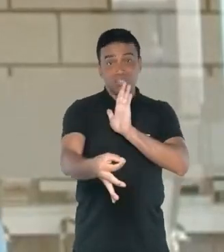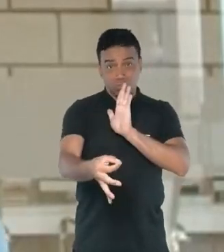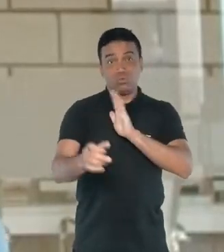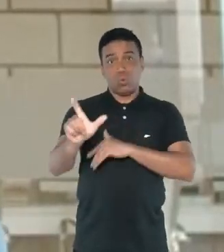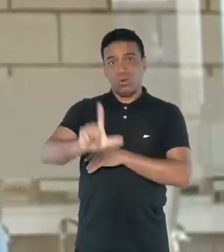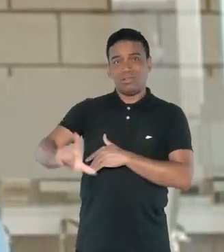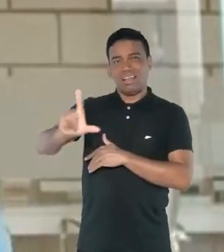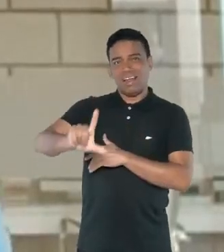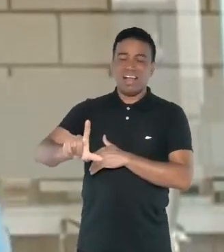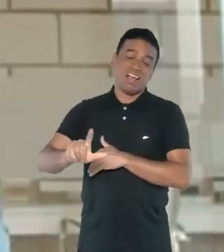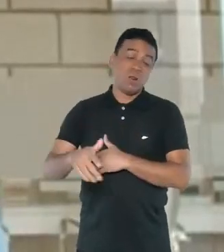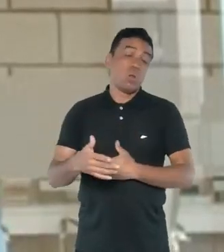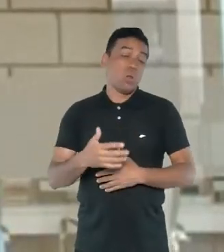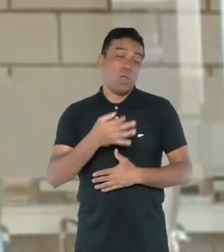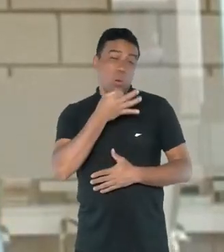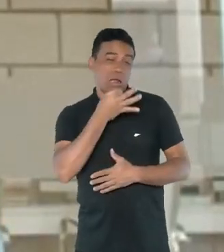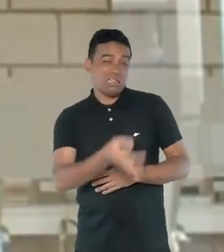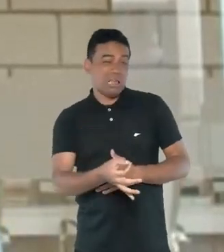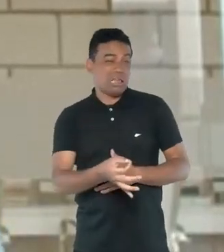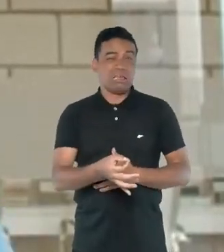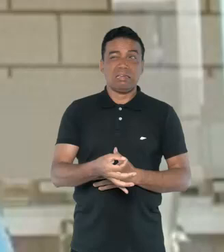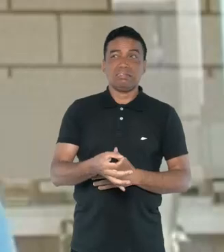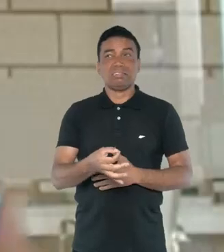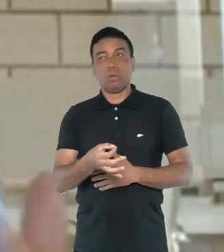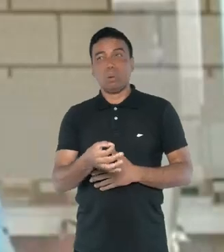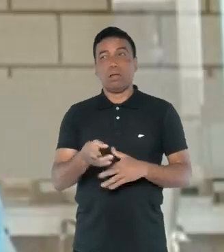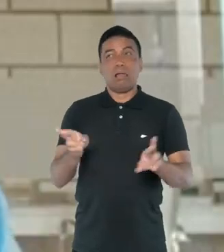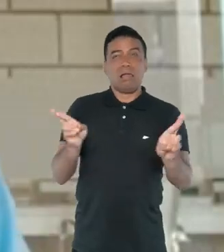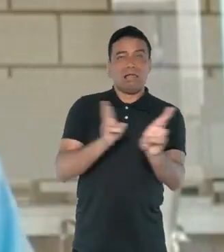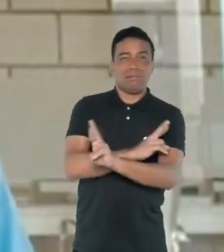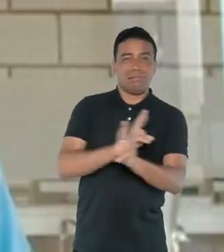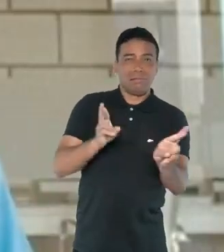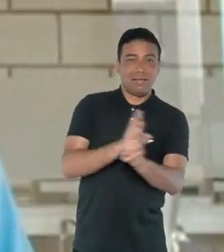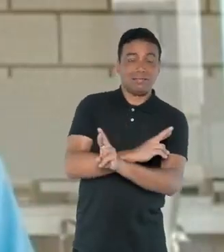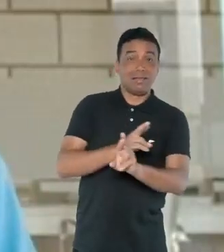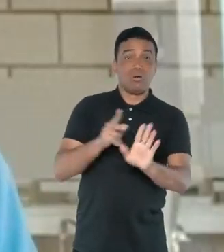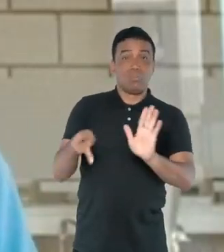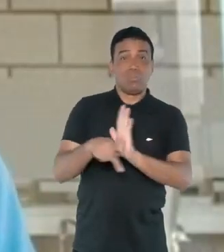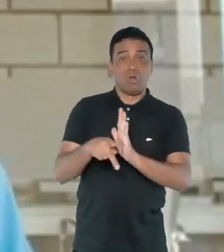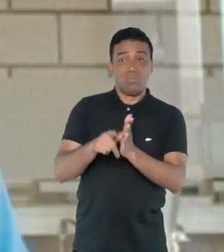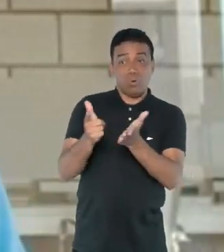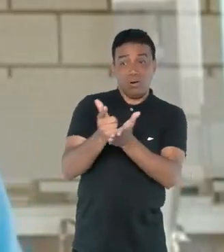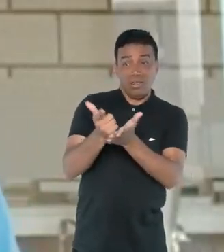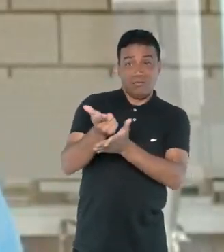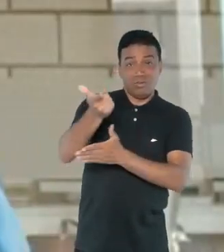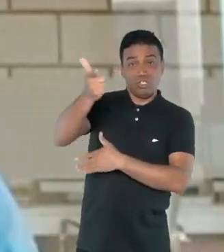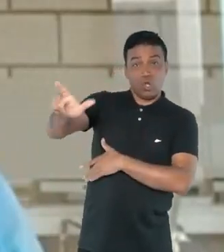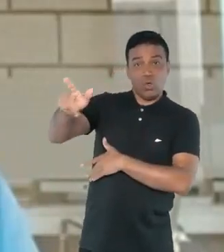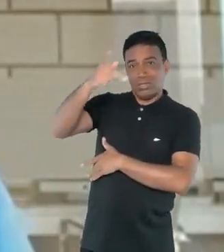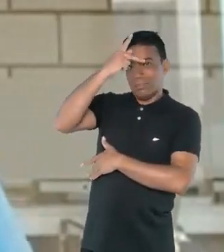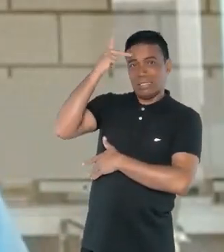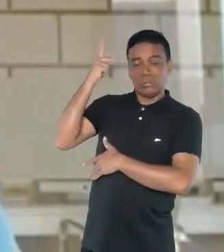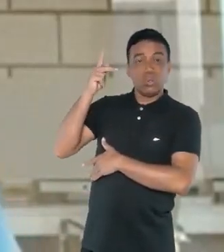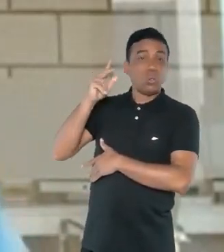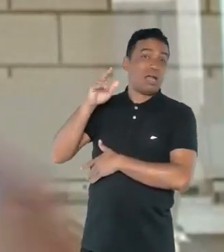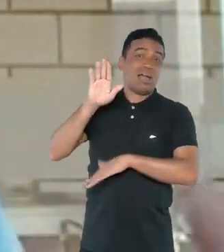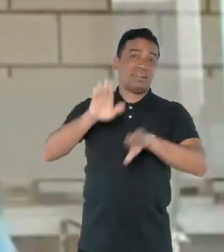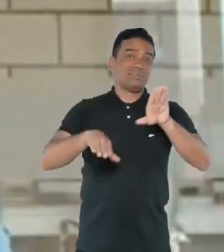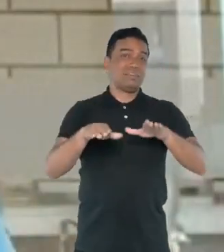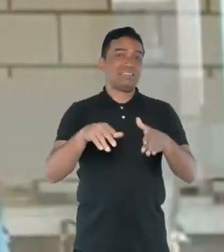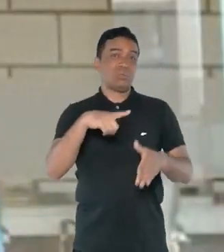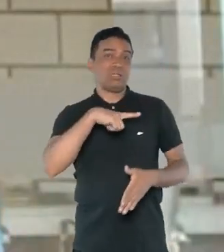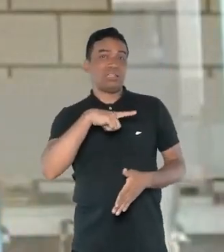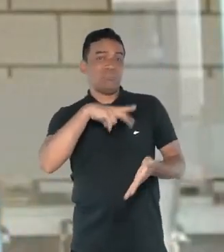meio promíscuo, de certa forma, essa nossa atividade, essa relação que nós temos com a obra alheia, né? Você nem sempre tem tempo